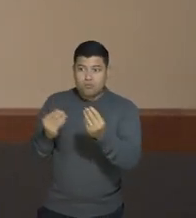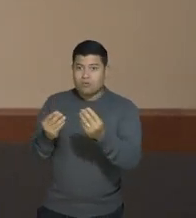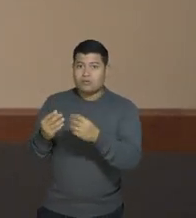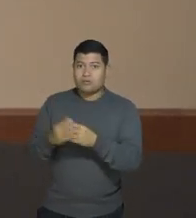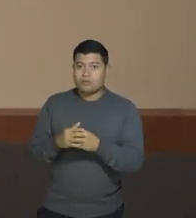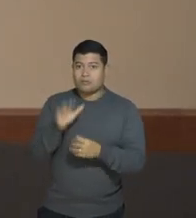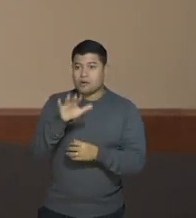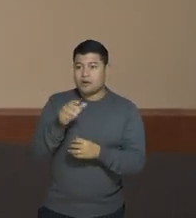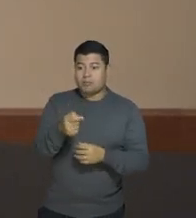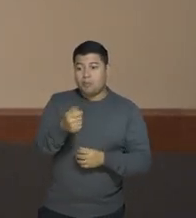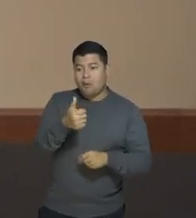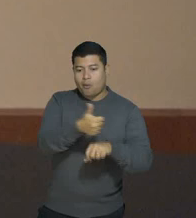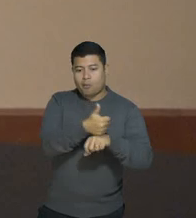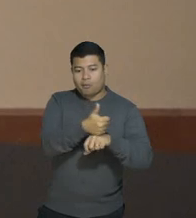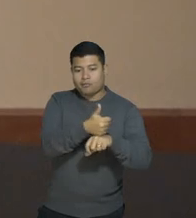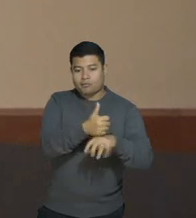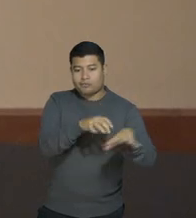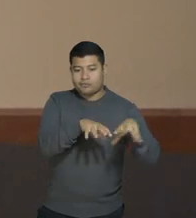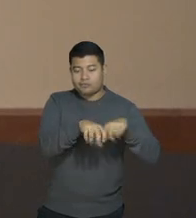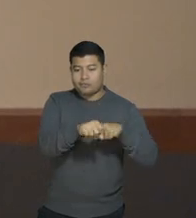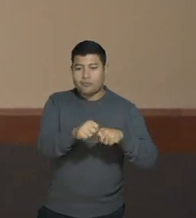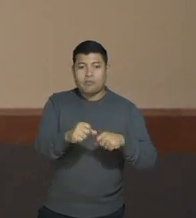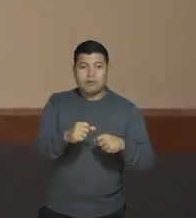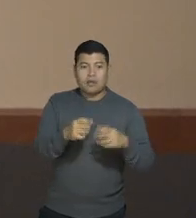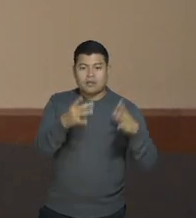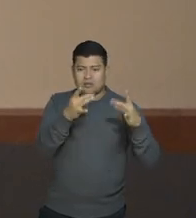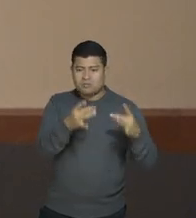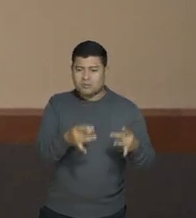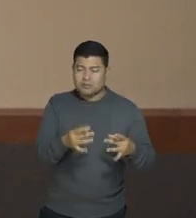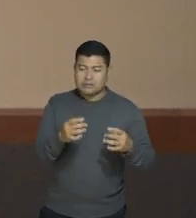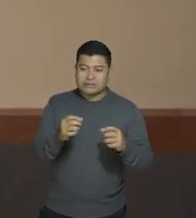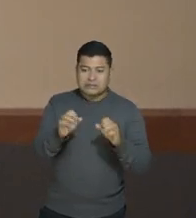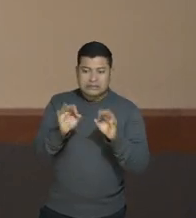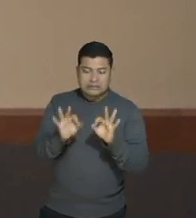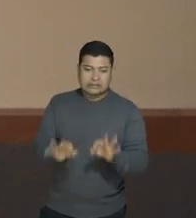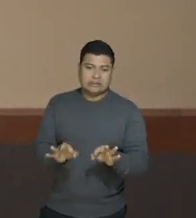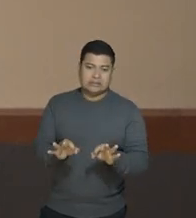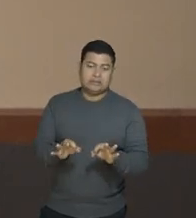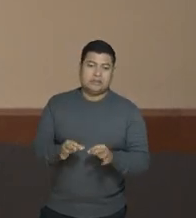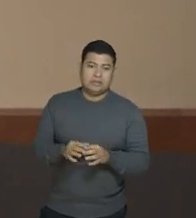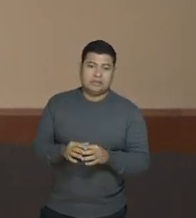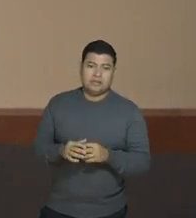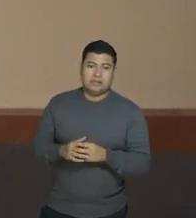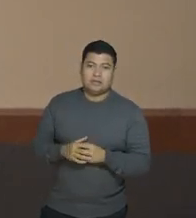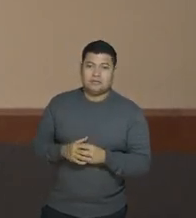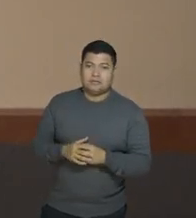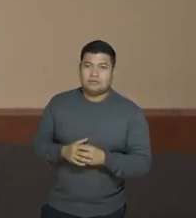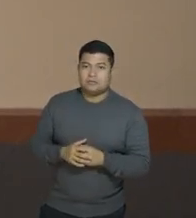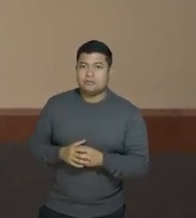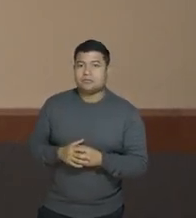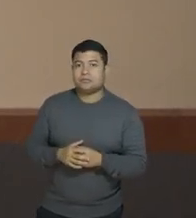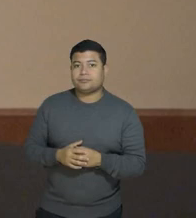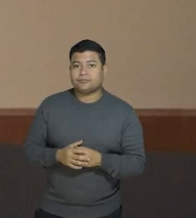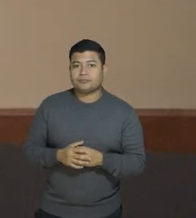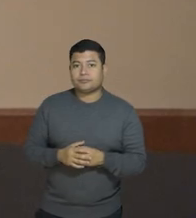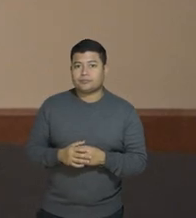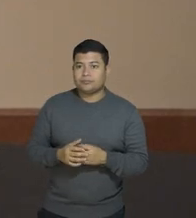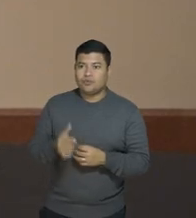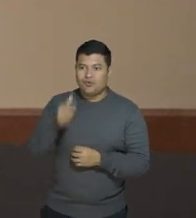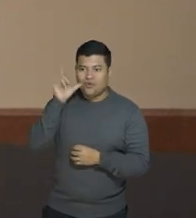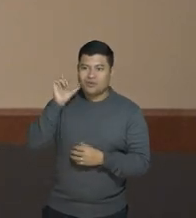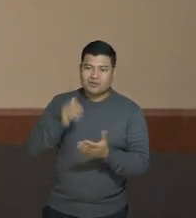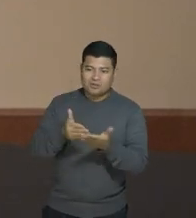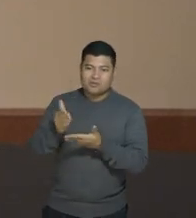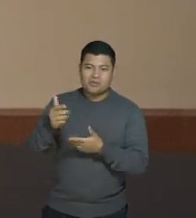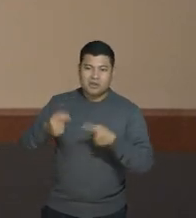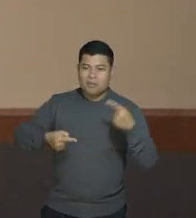poucos profissionais também para gerar esse atendimento. E aí a gente cai naquela questão que a gente vem discutindo desde ontem sobre, né,